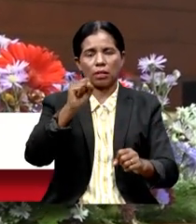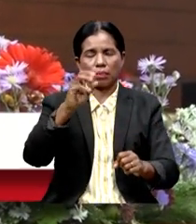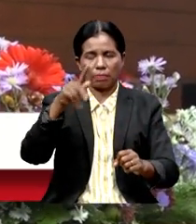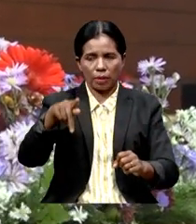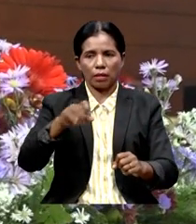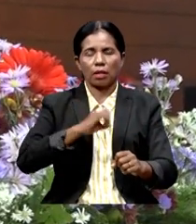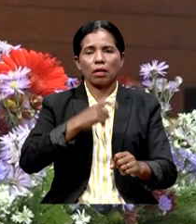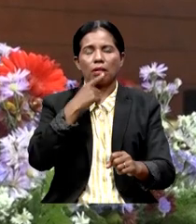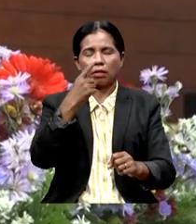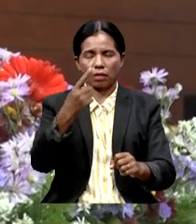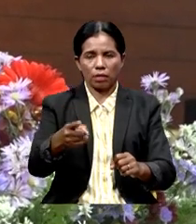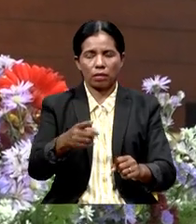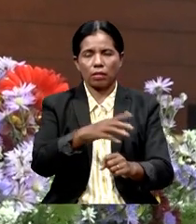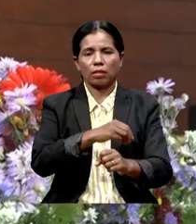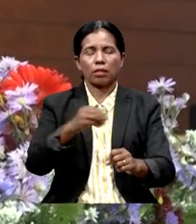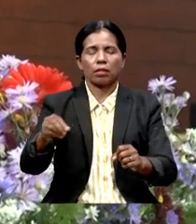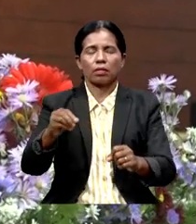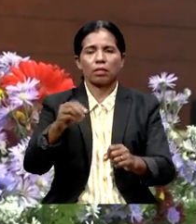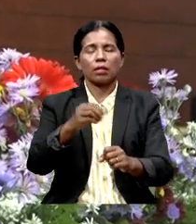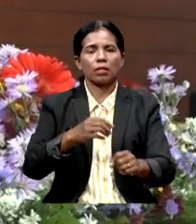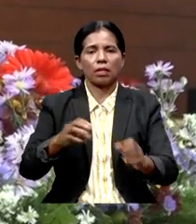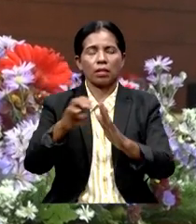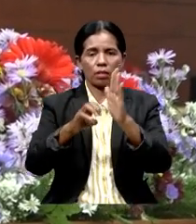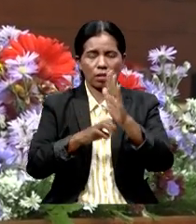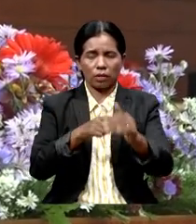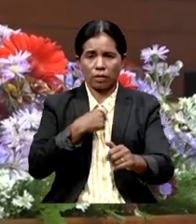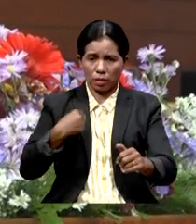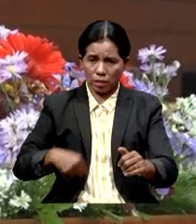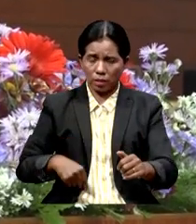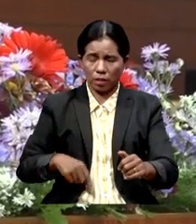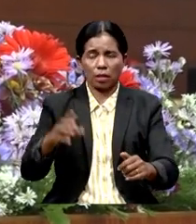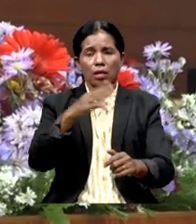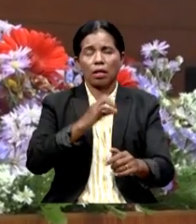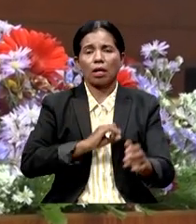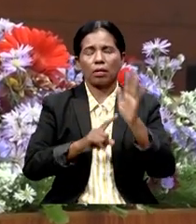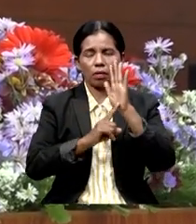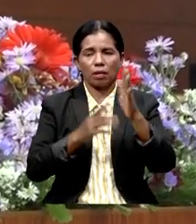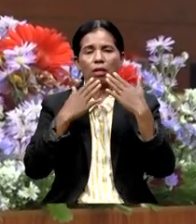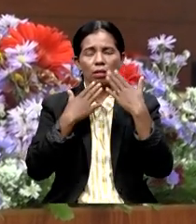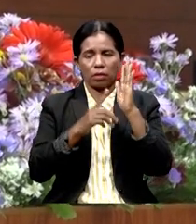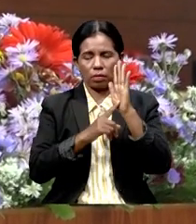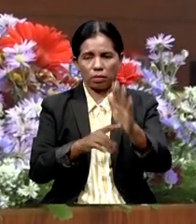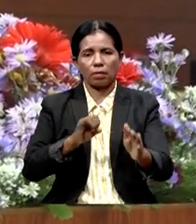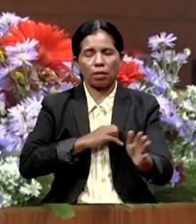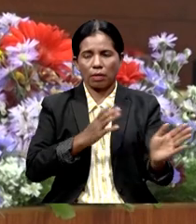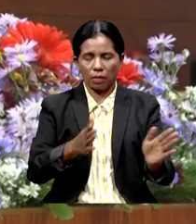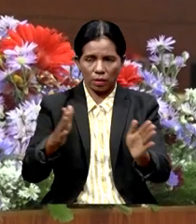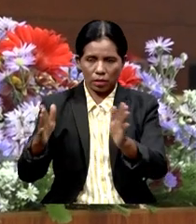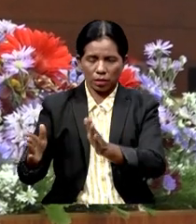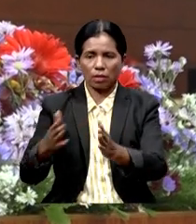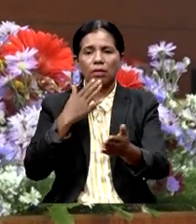visita estado ba República Popular China. Hau agradece ba hospitalidade nebe haturu mai hau. Nomos preparação